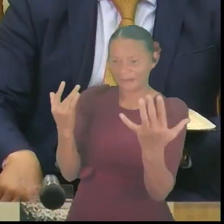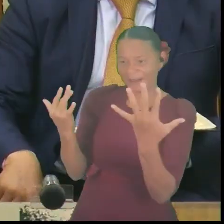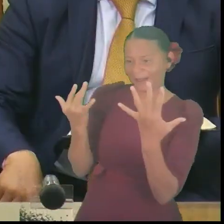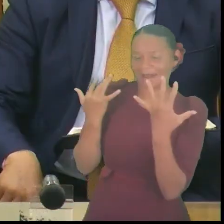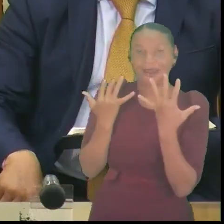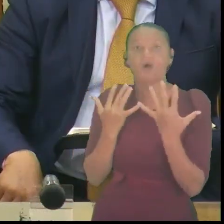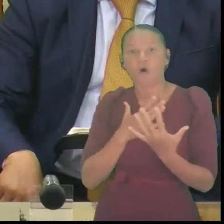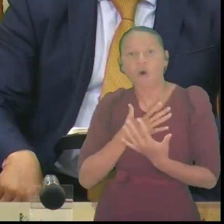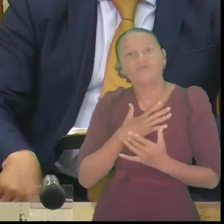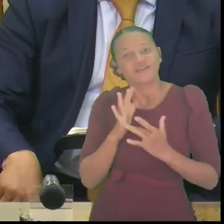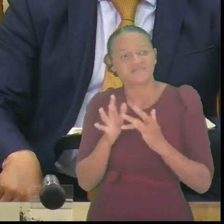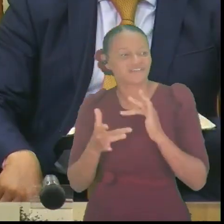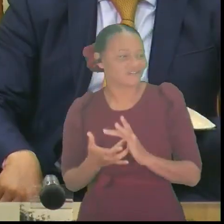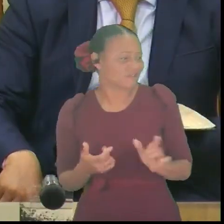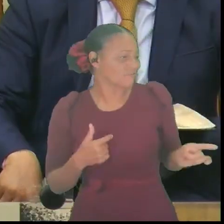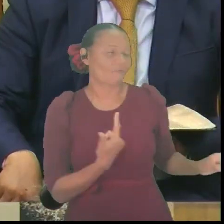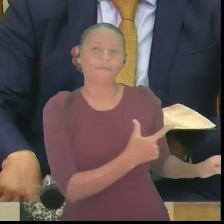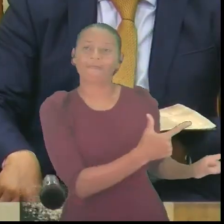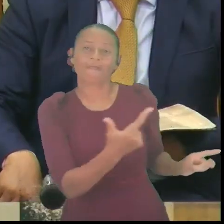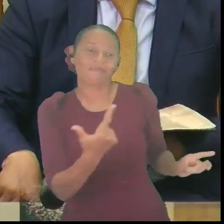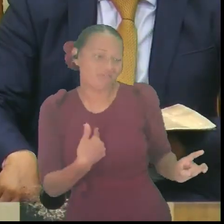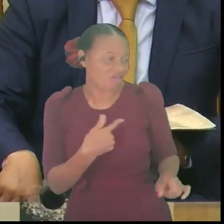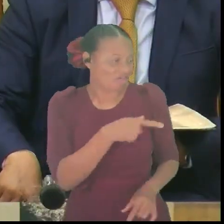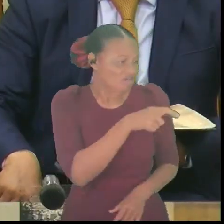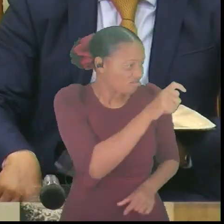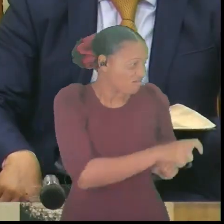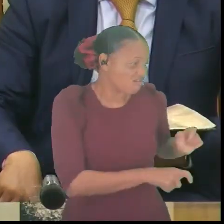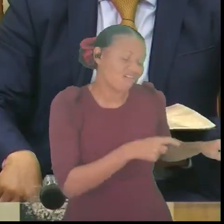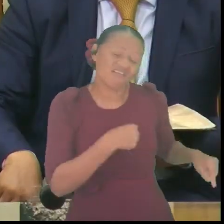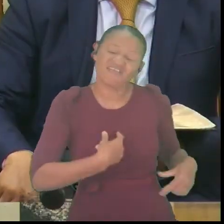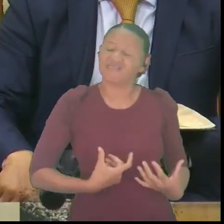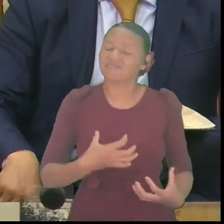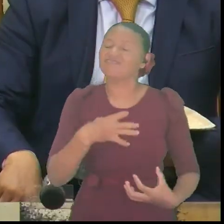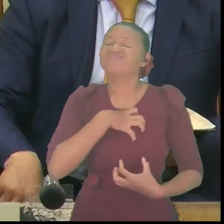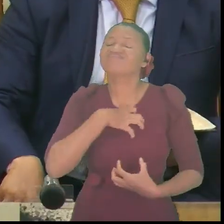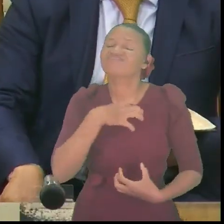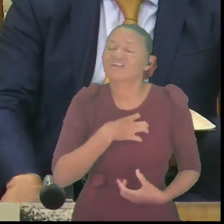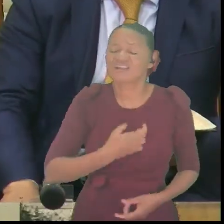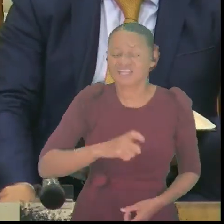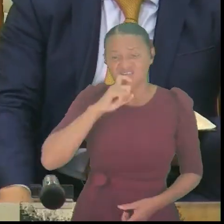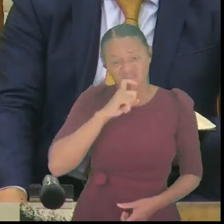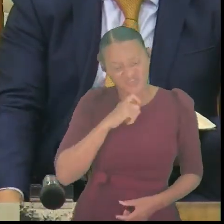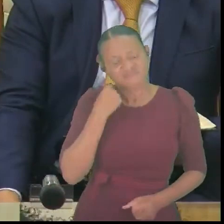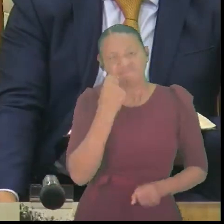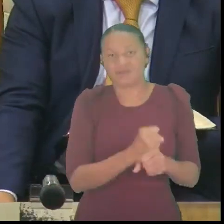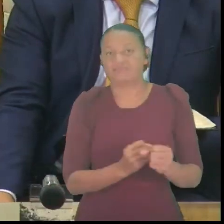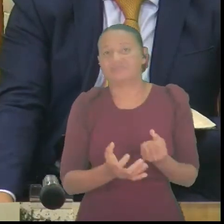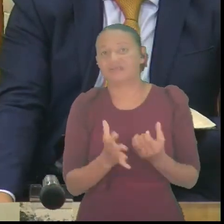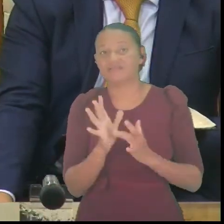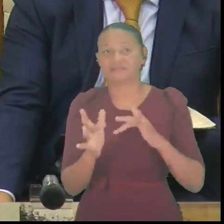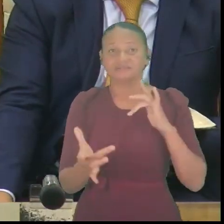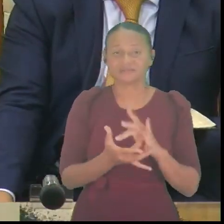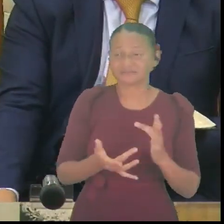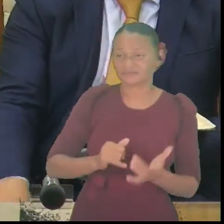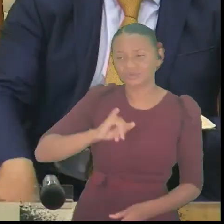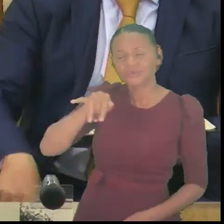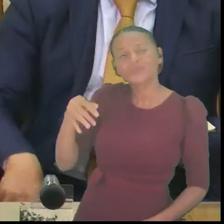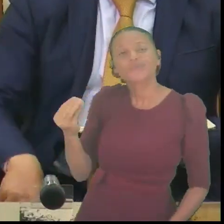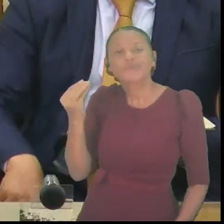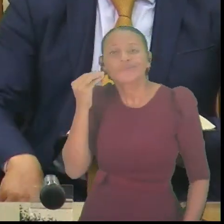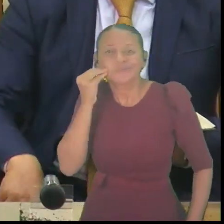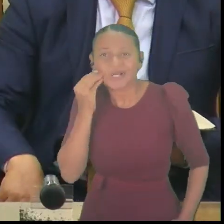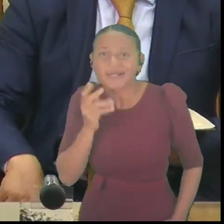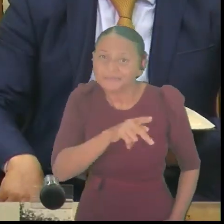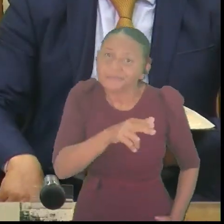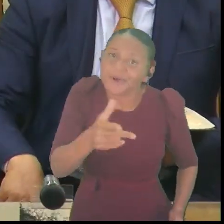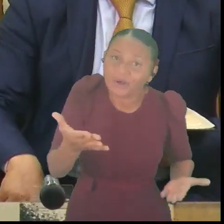lidava. Então, por inveja do que Jesus era, entregaram Jesus para ser morto. Mas se você chamasse Judas Iscariotes,